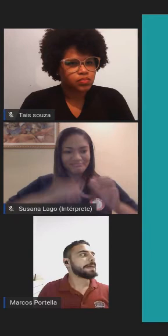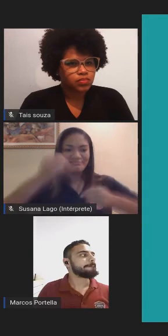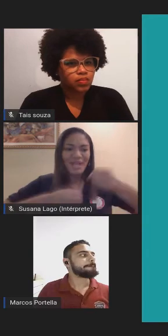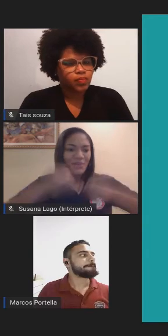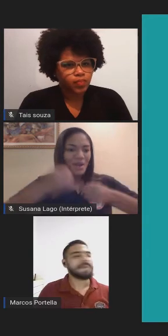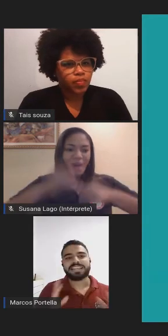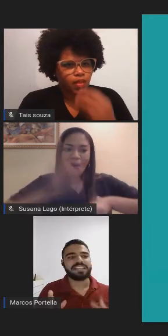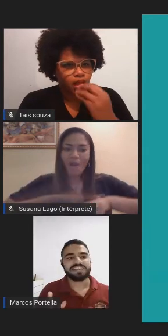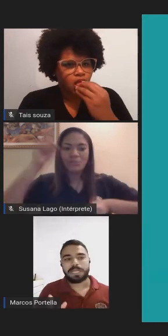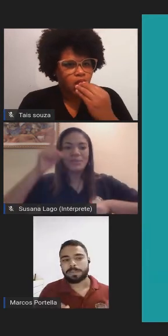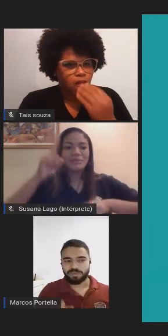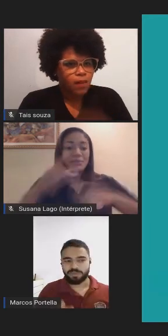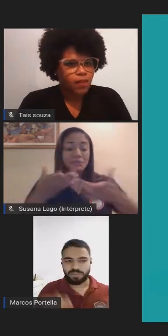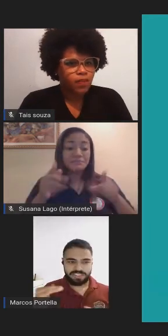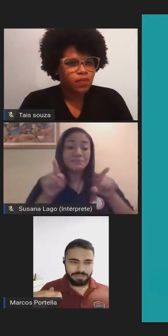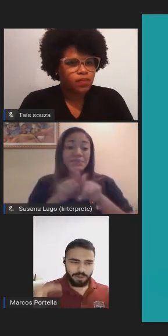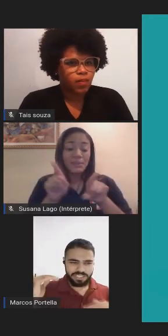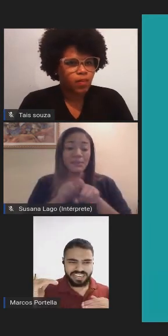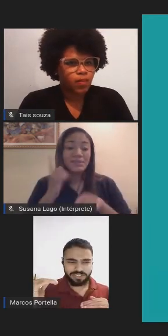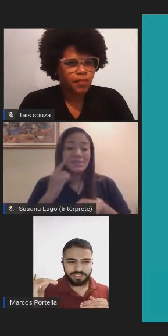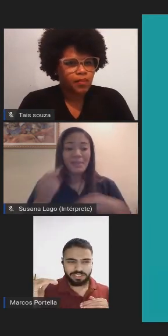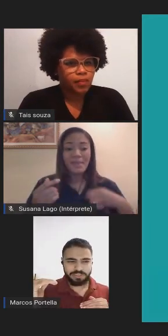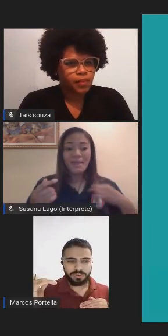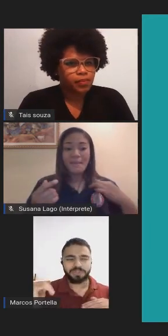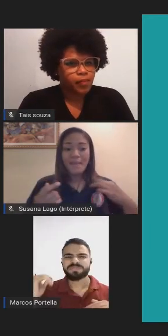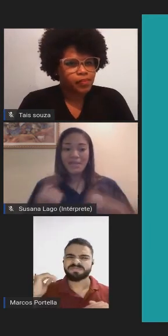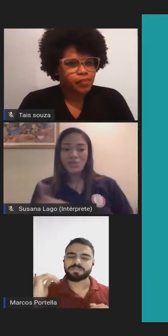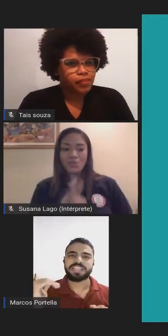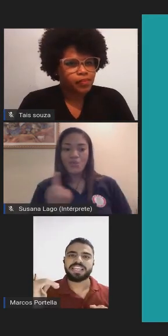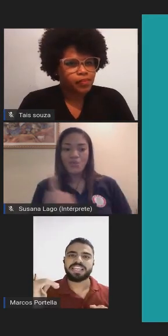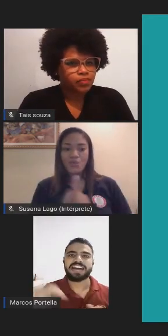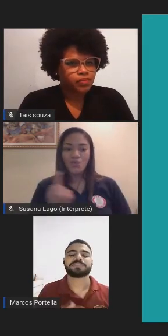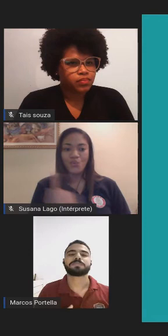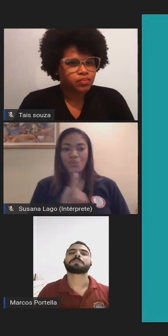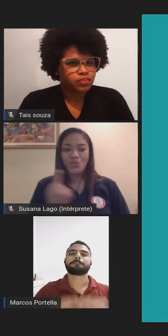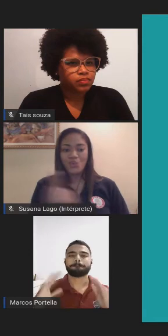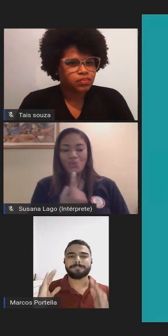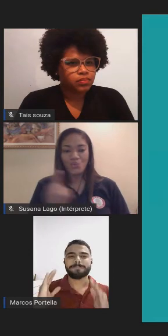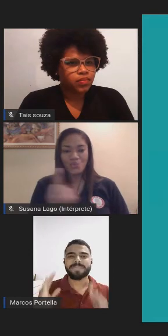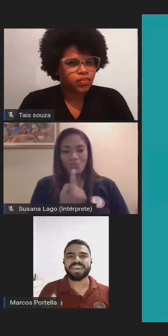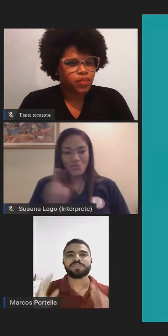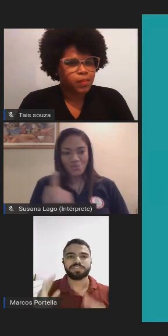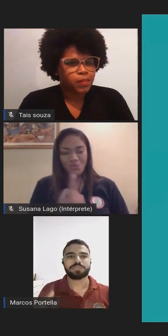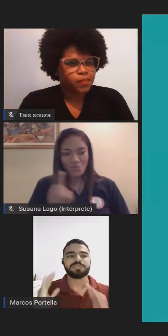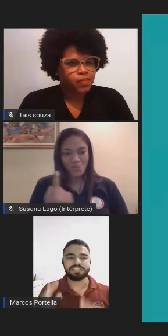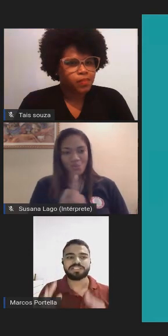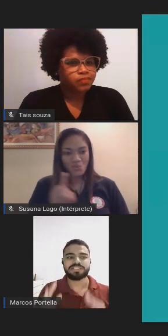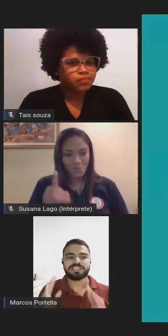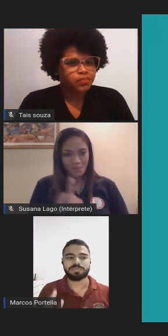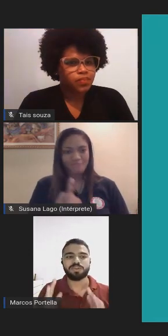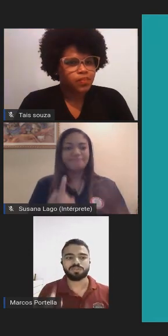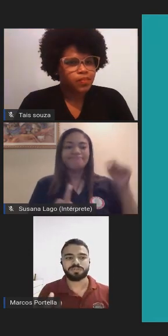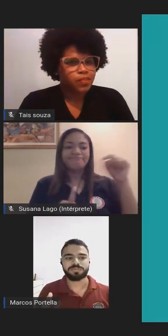Olha a máquina de lavar. Toda vez que minha roupa chegar em nível bom, você lava. É um tipo